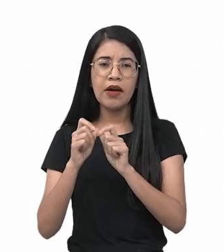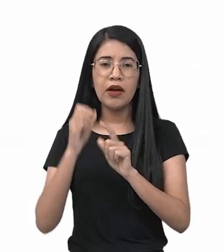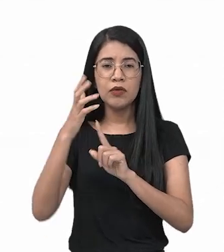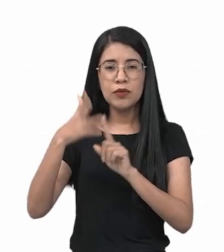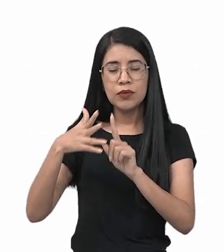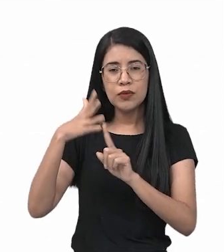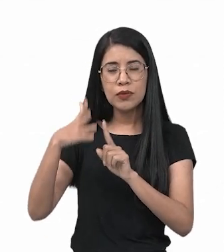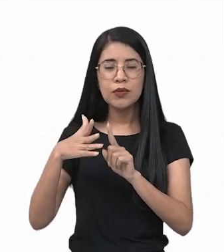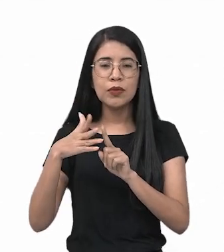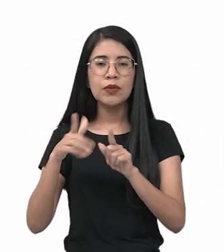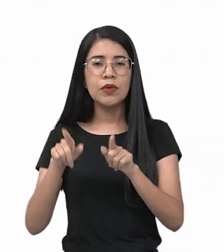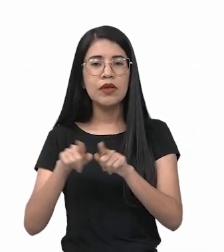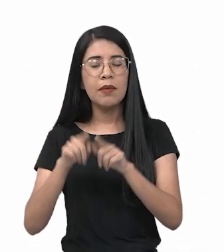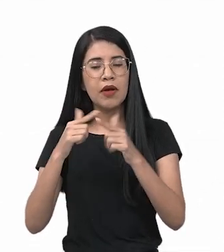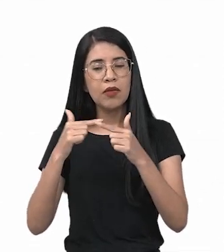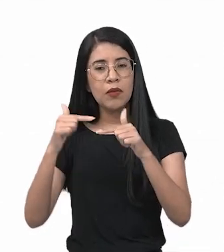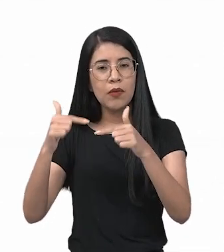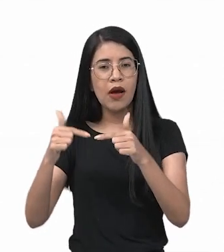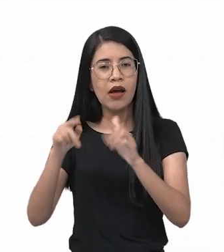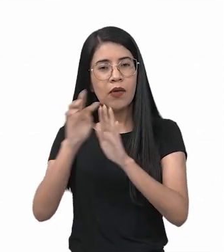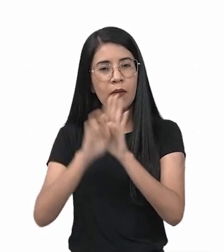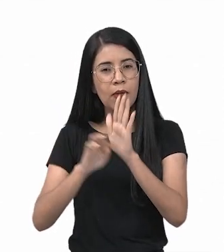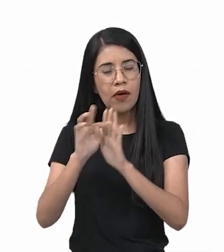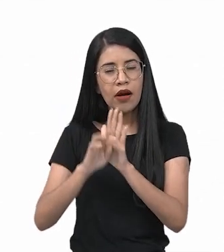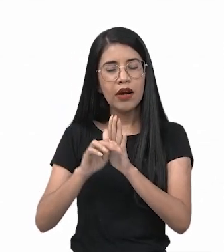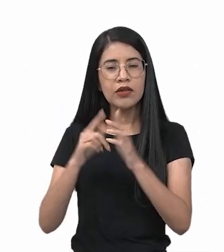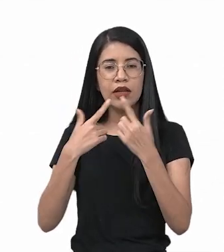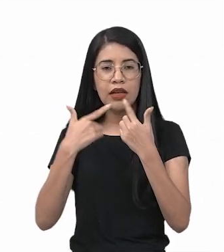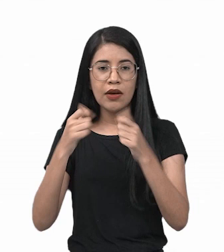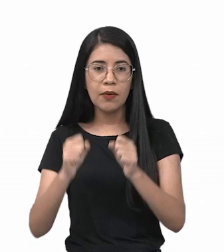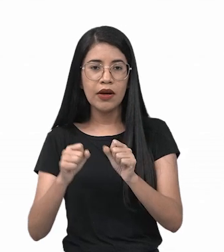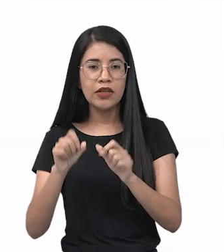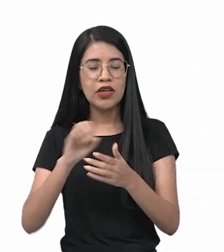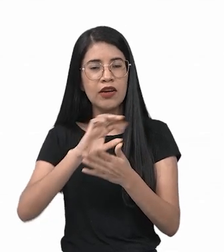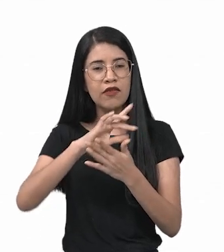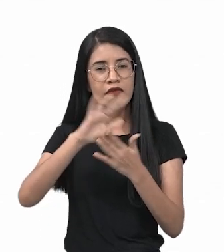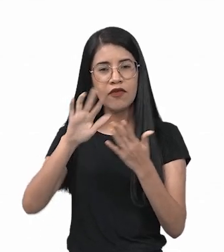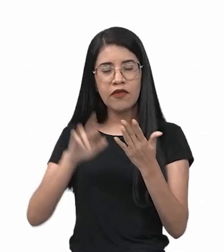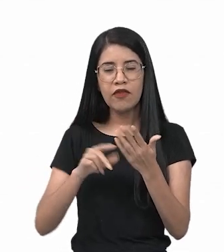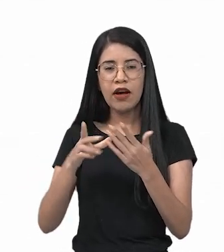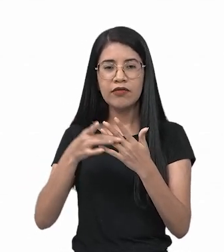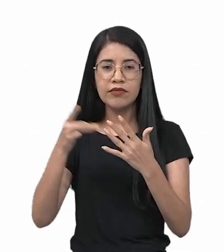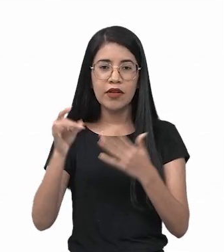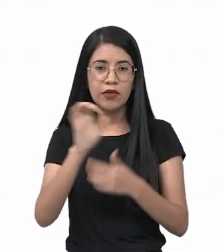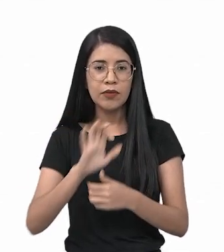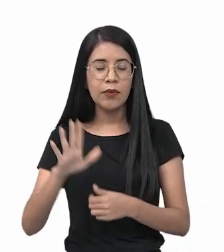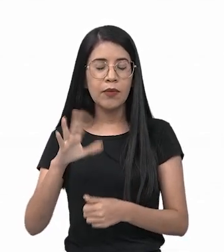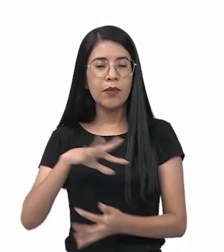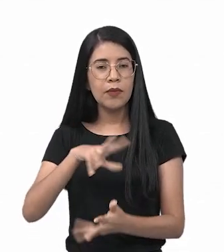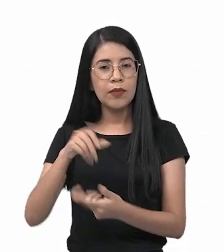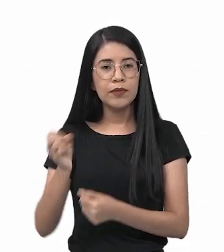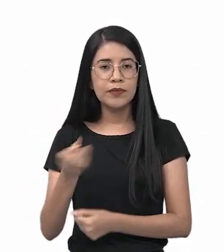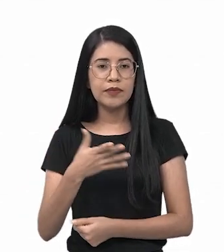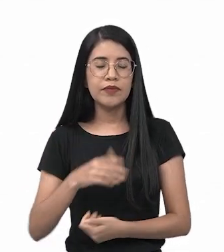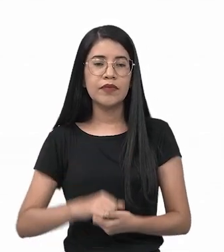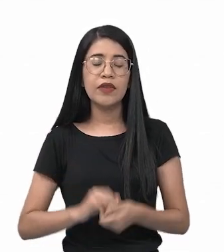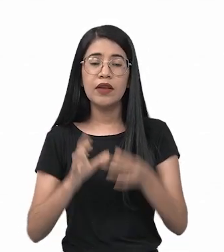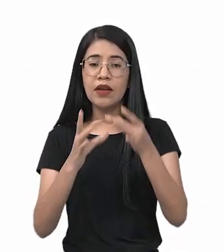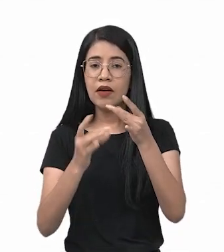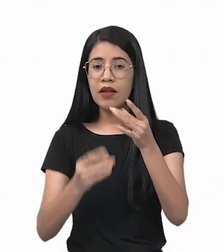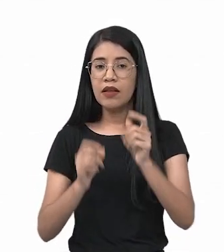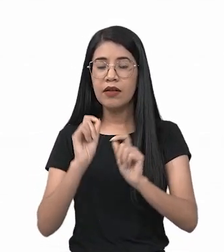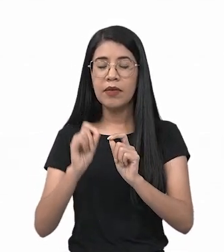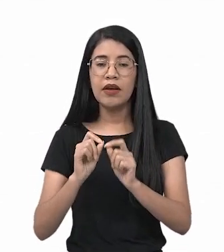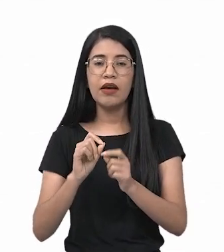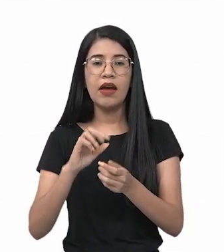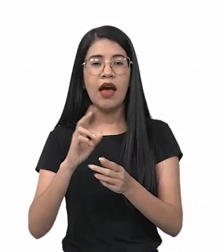recepção discursiva de textos e atos linguísticos e multissemióticos do mundo contemporâneo. E como detalhamento,